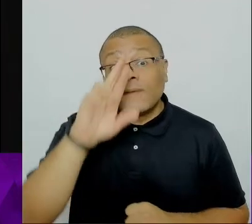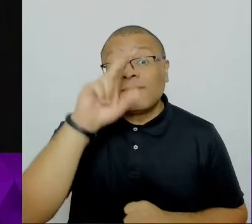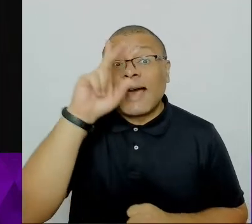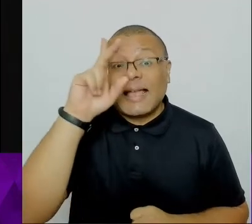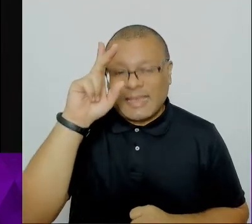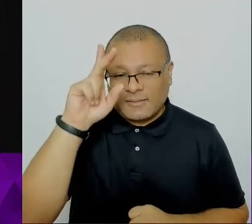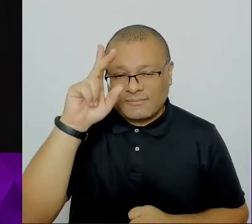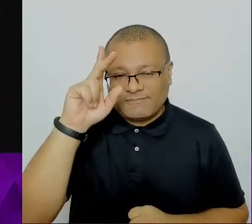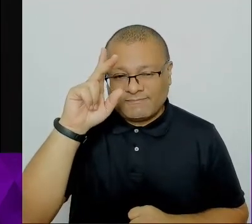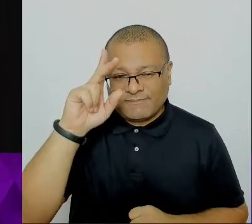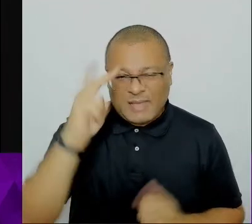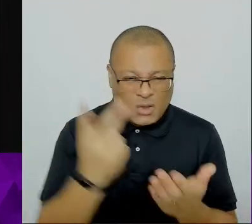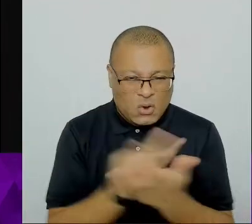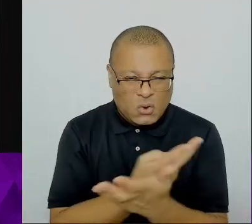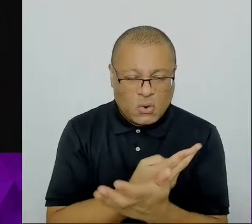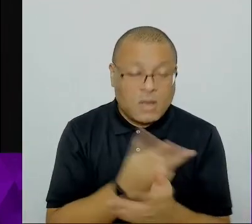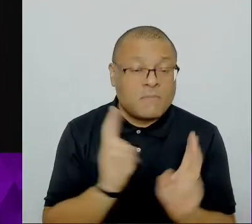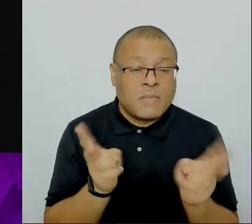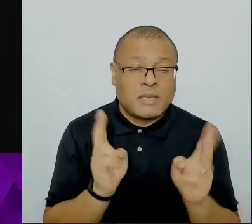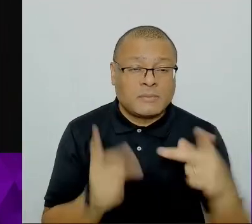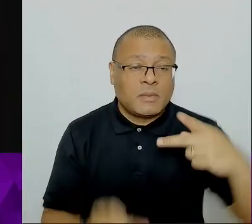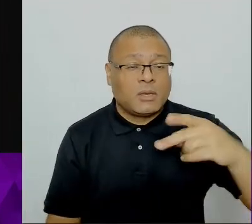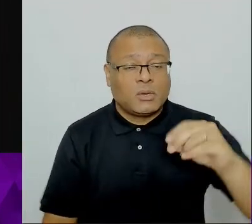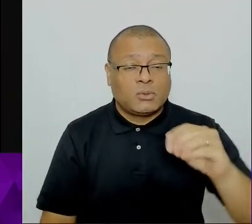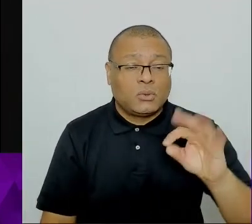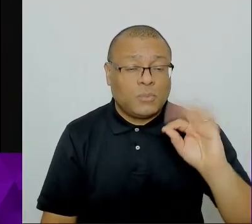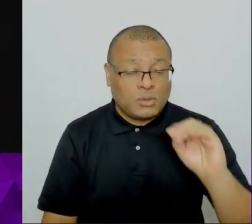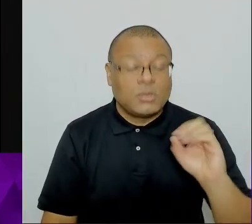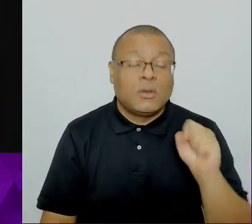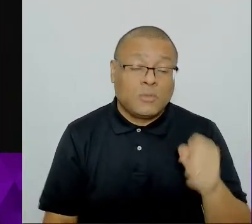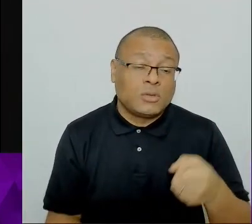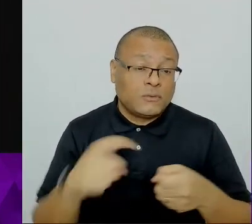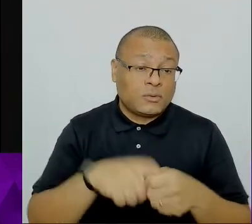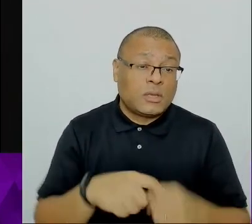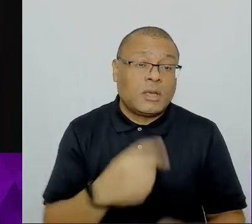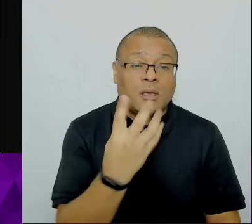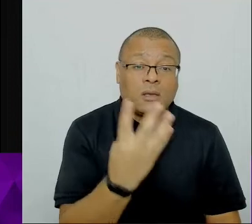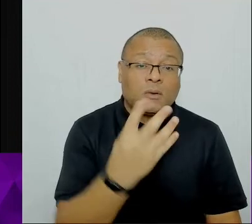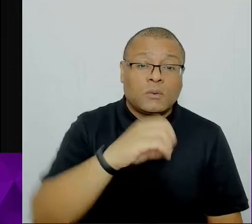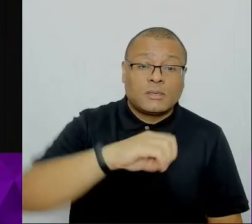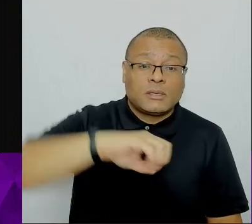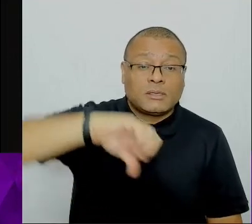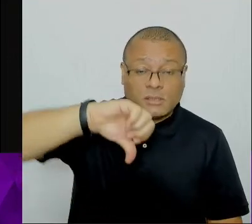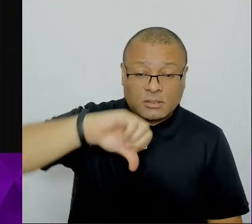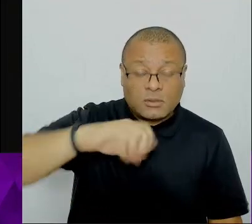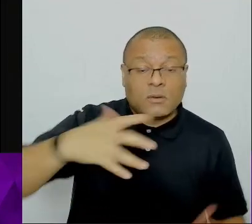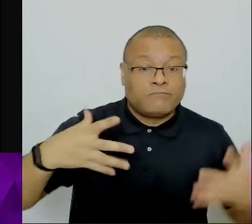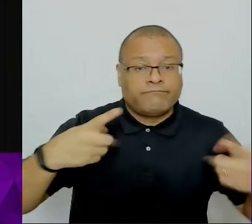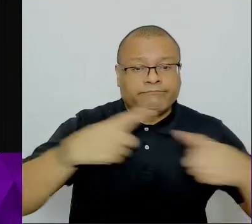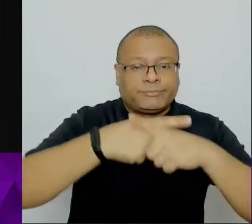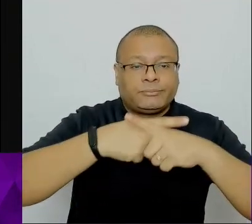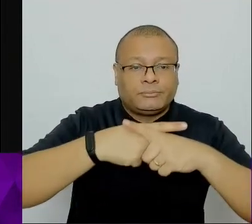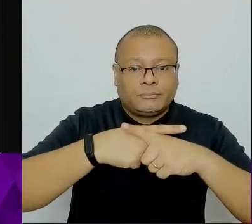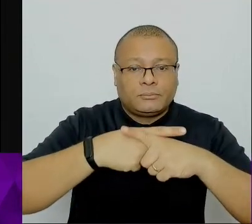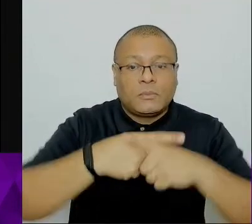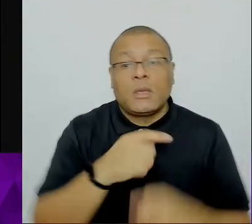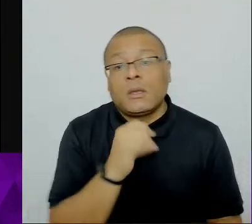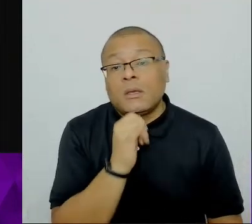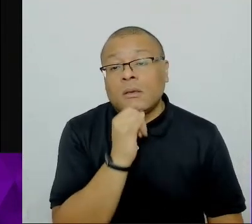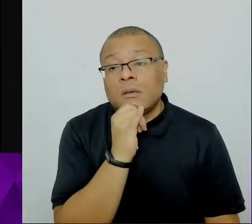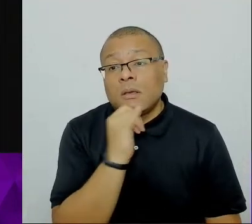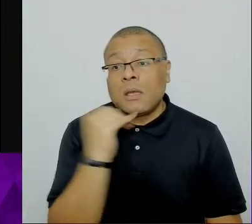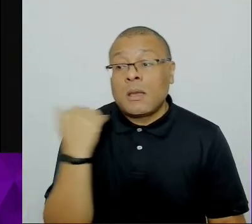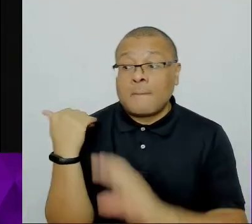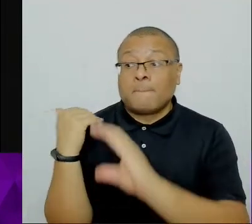mesma situação do post. E também a gente pode retornar o 409, que é conflito. Caso, por exemplo, a gente